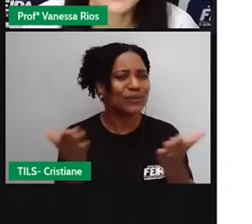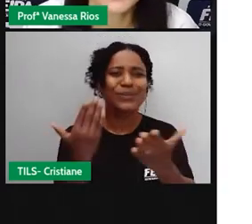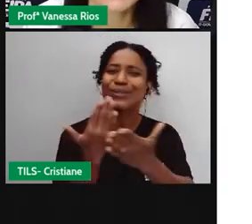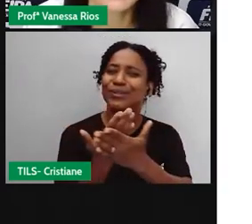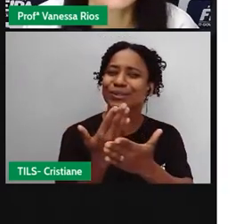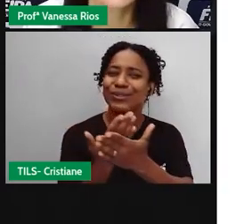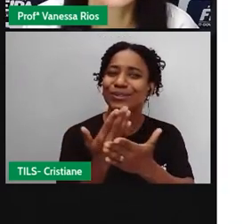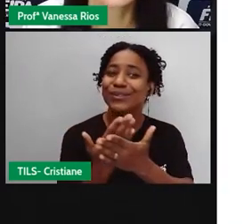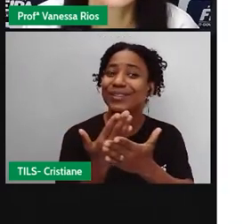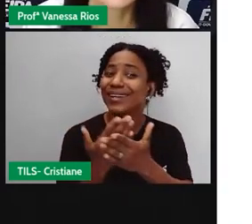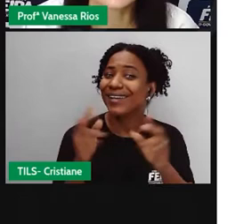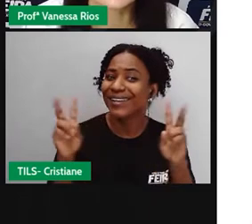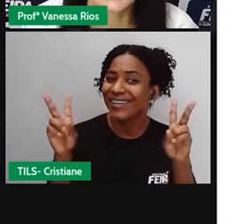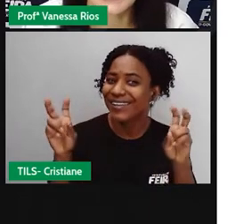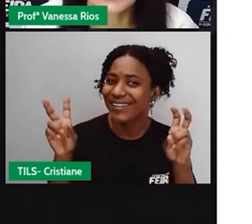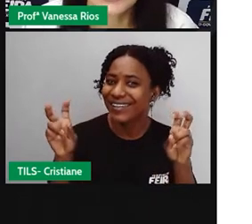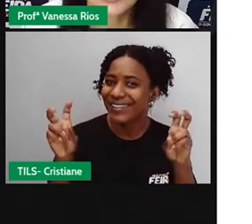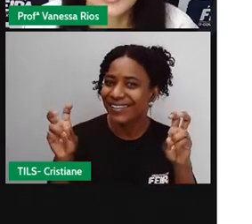estudar sobre